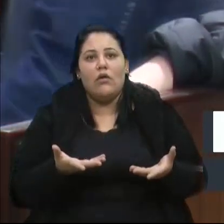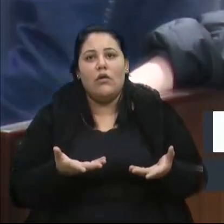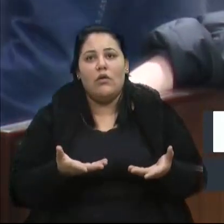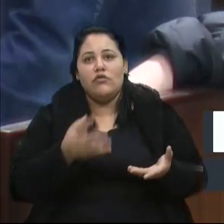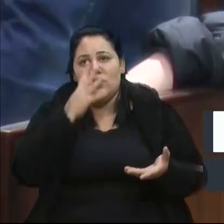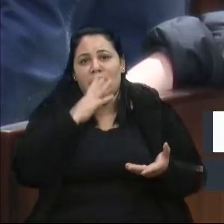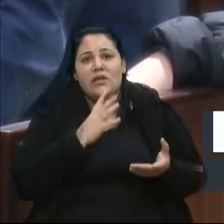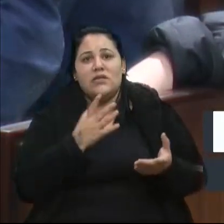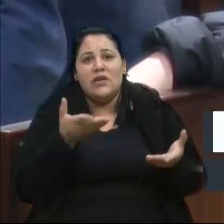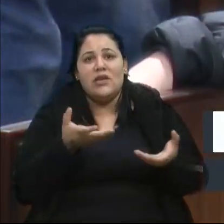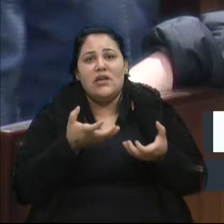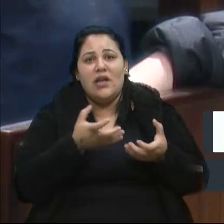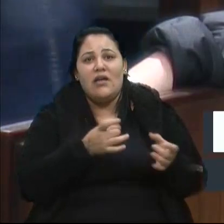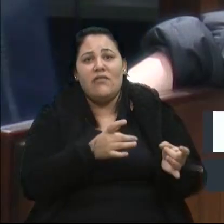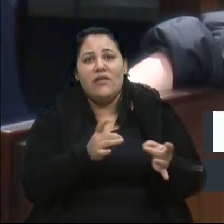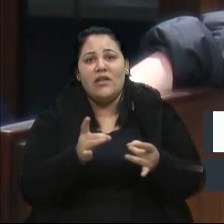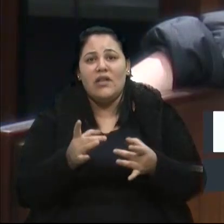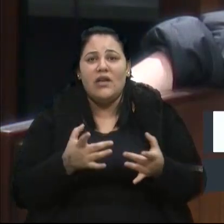está vendendo.